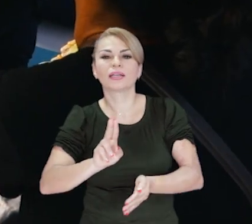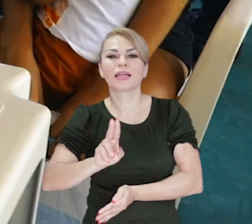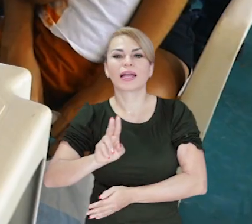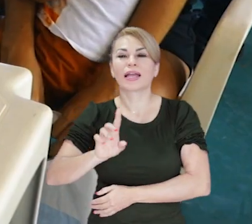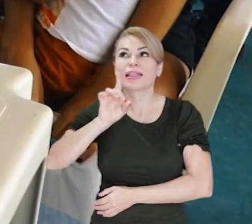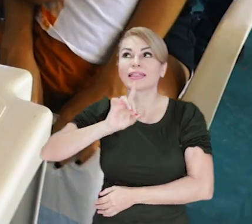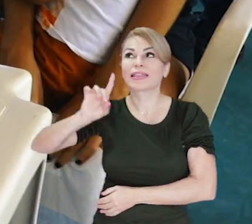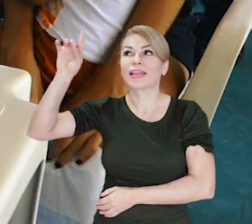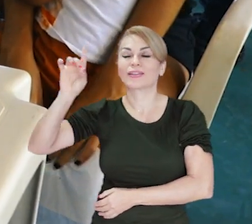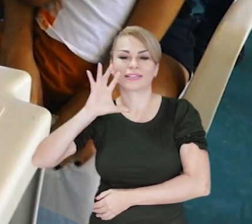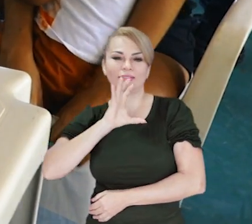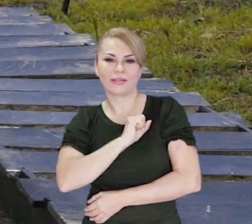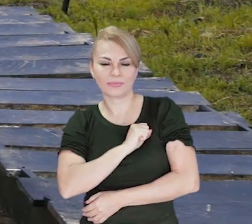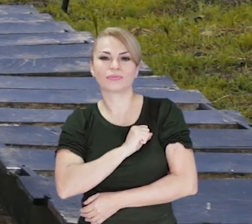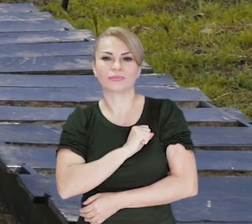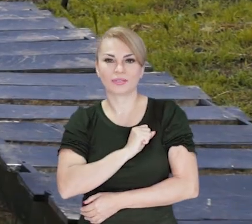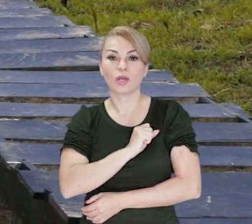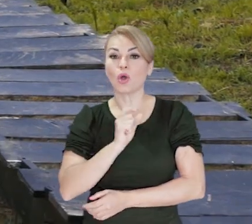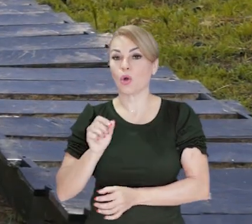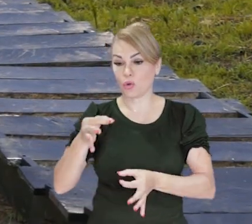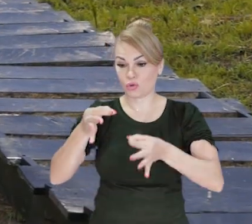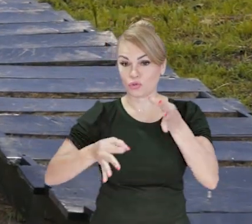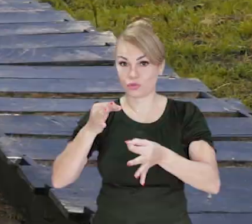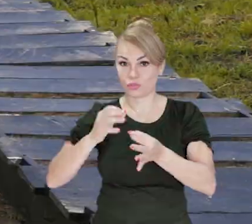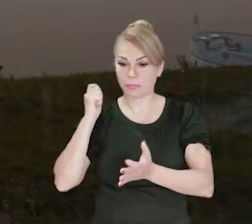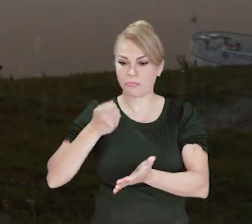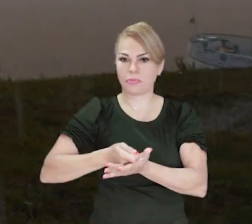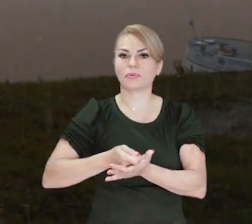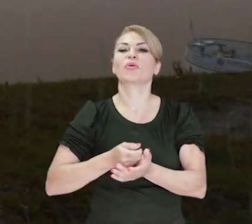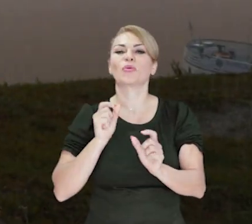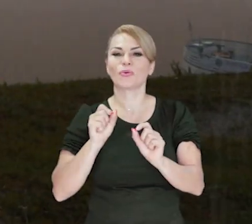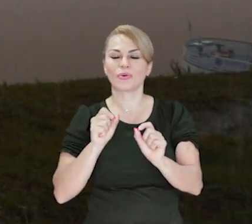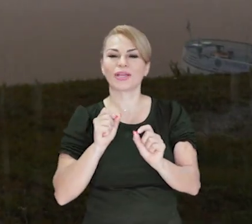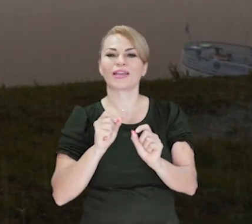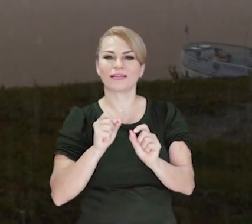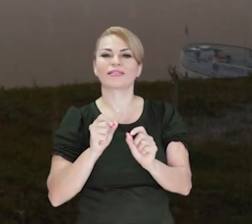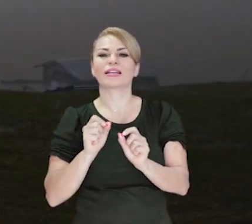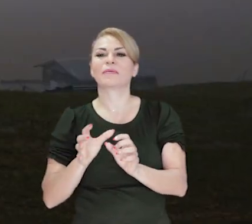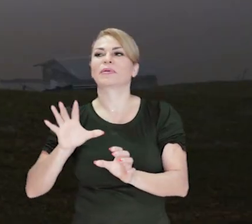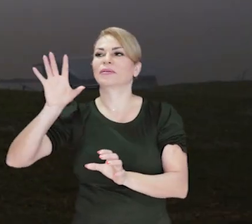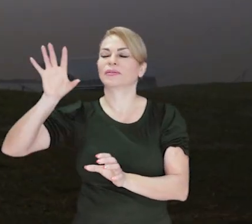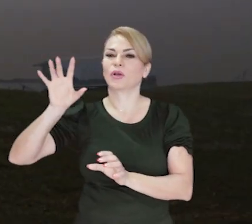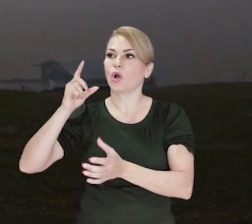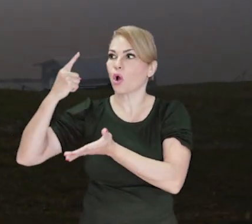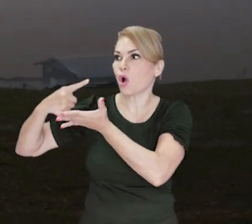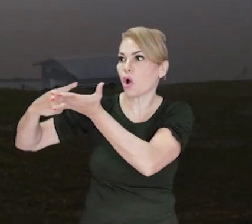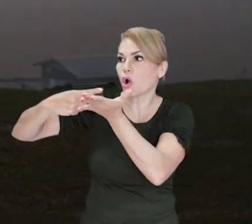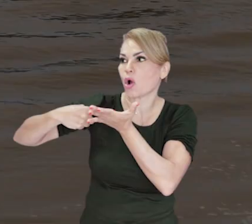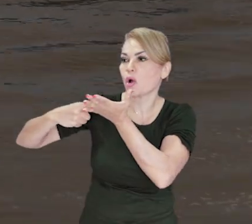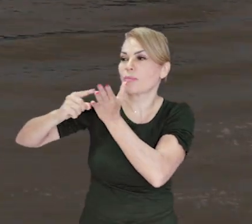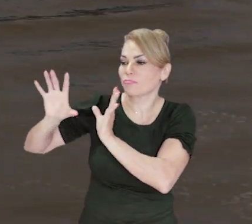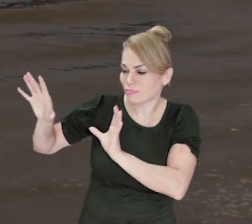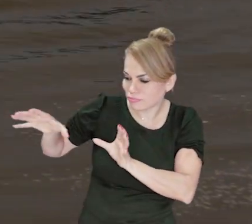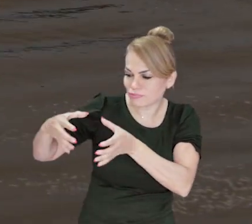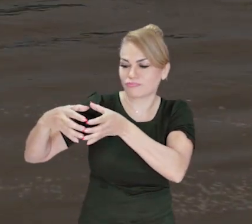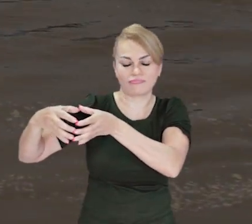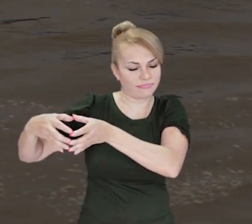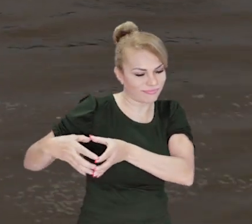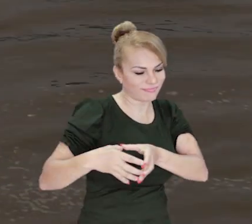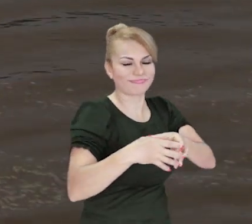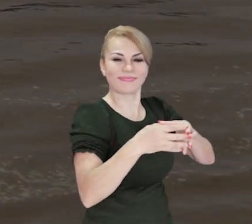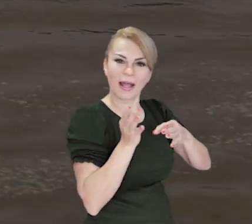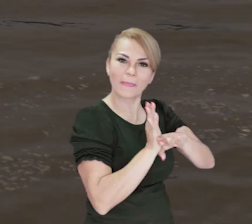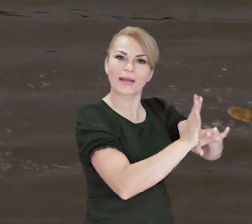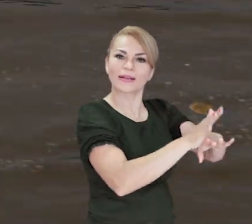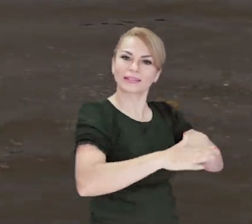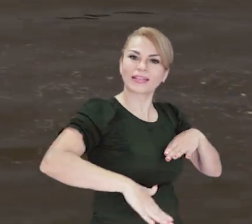a cidadania a essa região. Em outubro de 2022, o período de chuvas na Amazônia está só começando e em muitas localidades